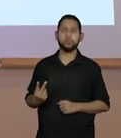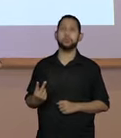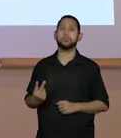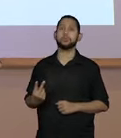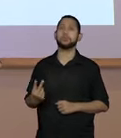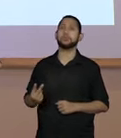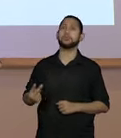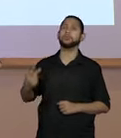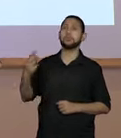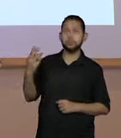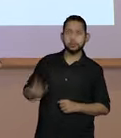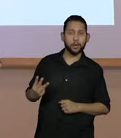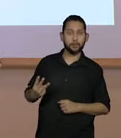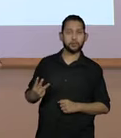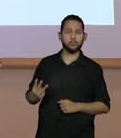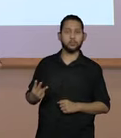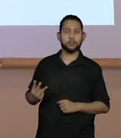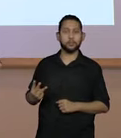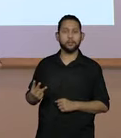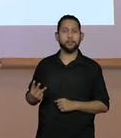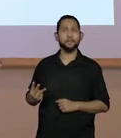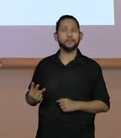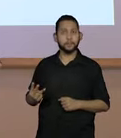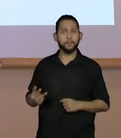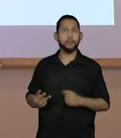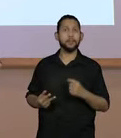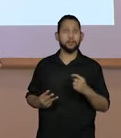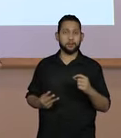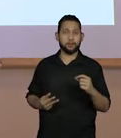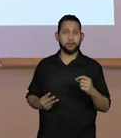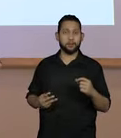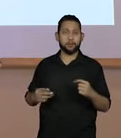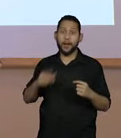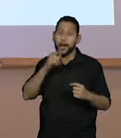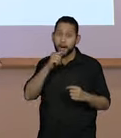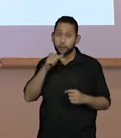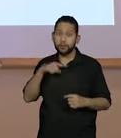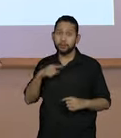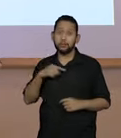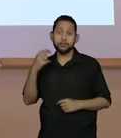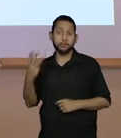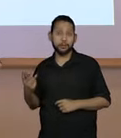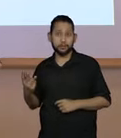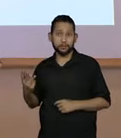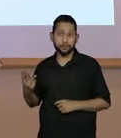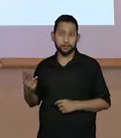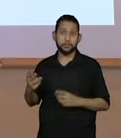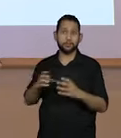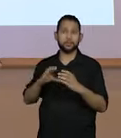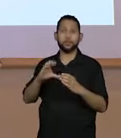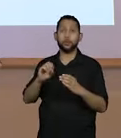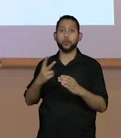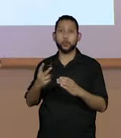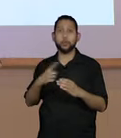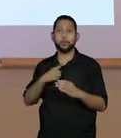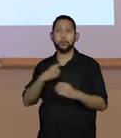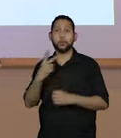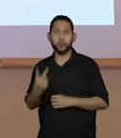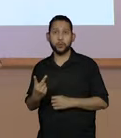gás carbônico, e 3 para a molécula de água. O que a gente vai fazer agora?